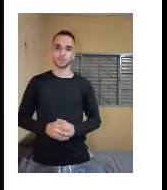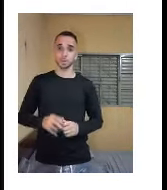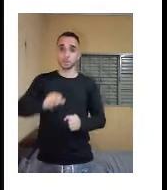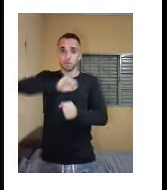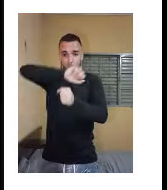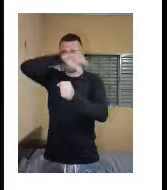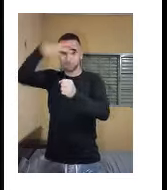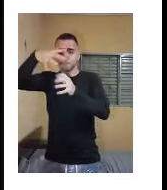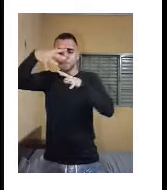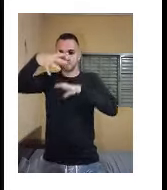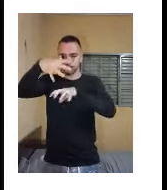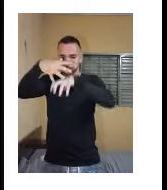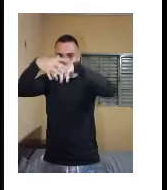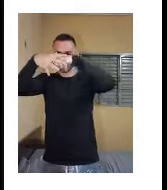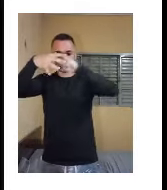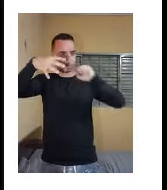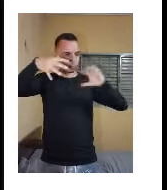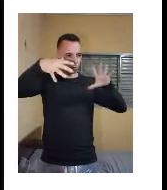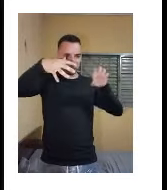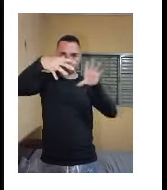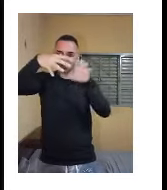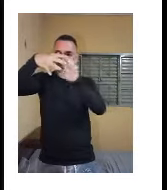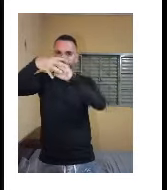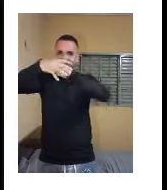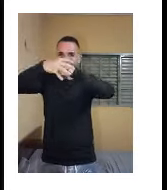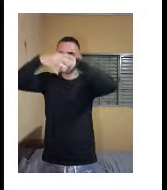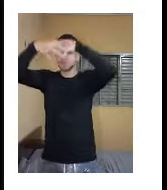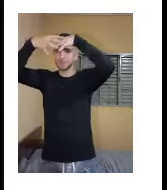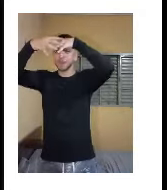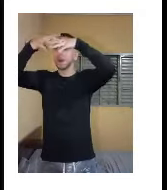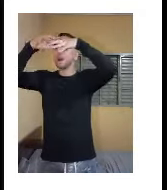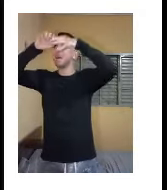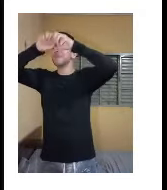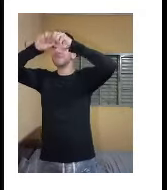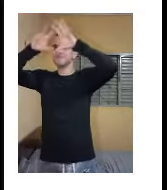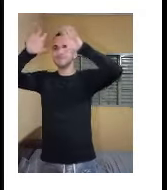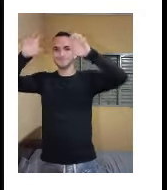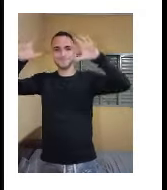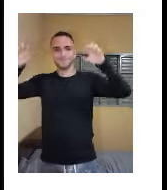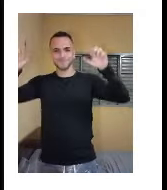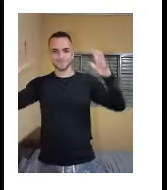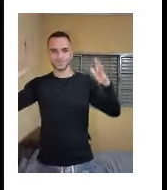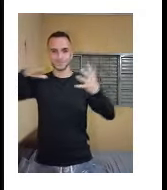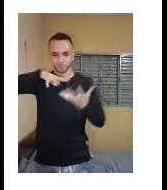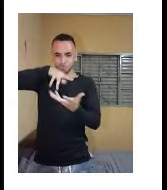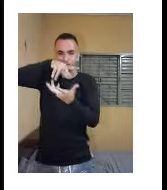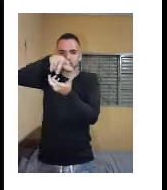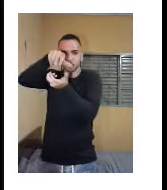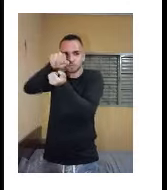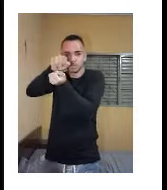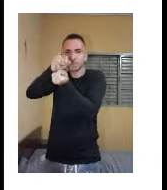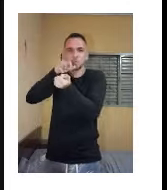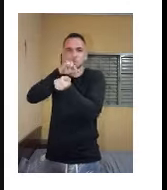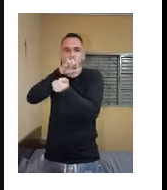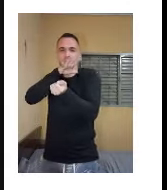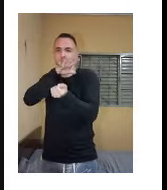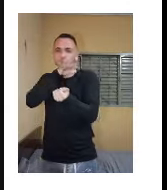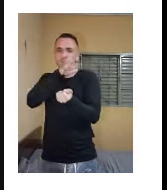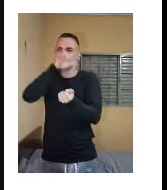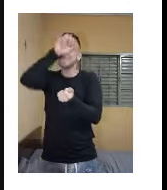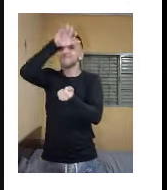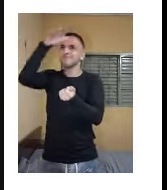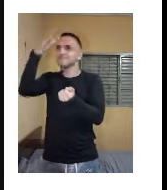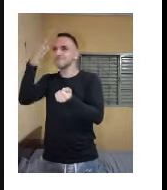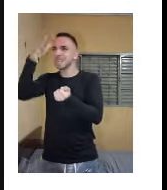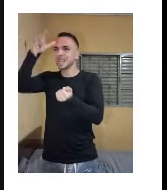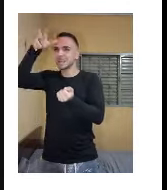de fato, a queima dos combustíveis fósseis. E esse gráfico aqui, ele deixa bastante claro